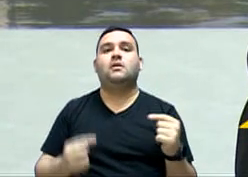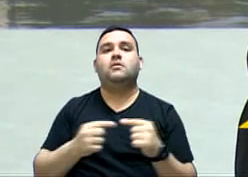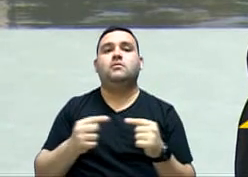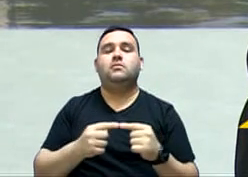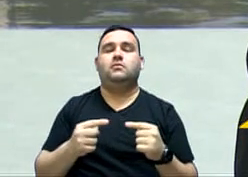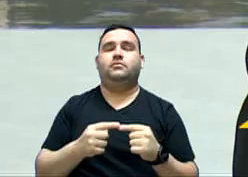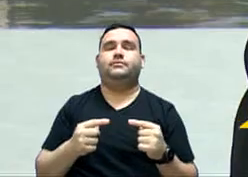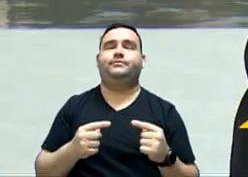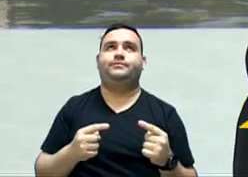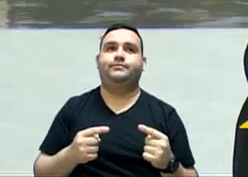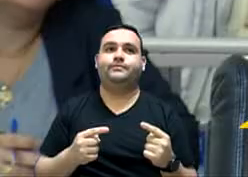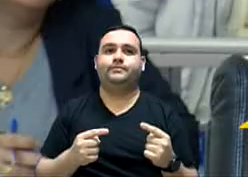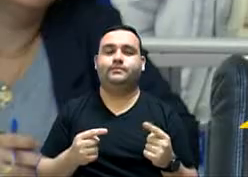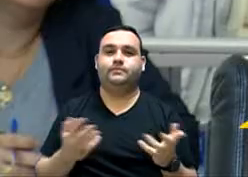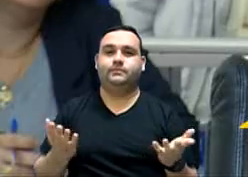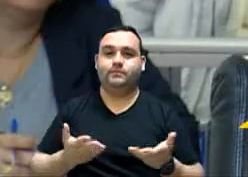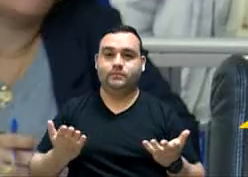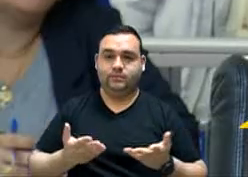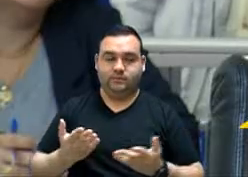daqui